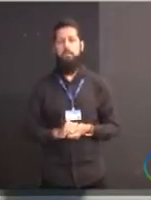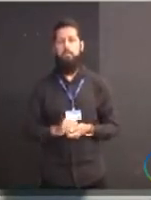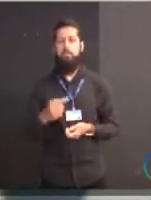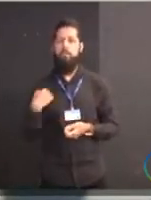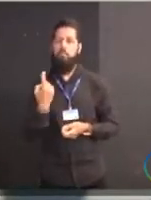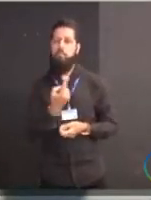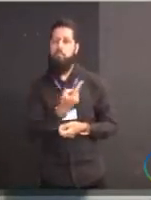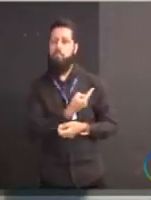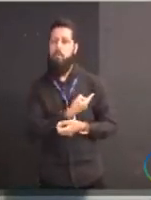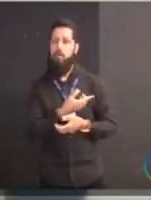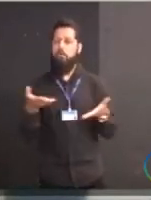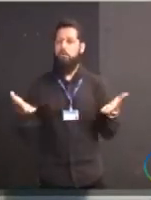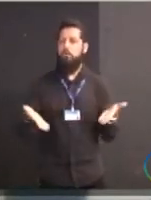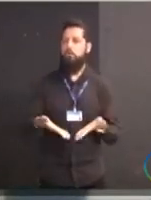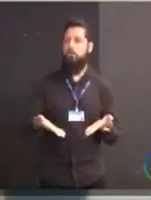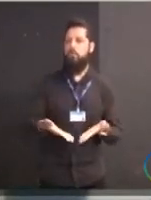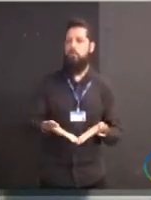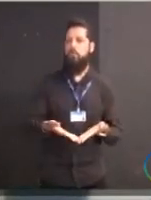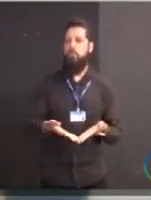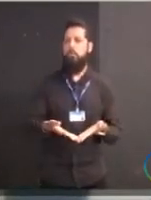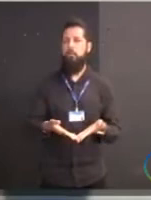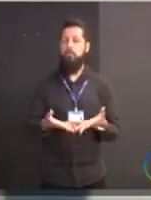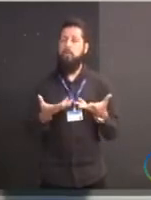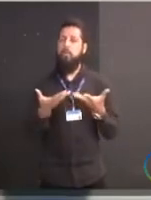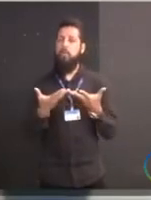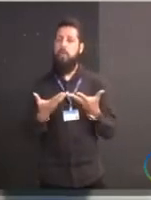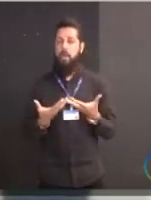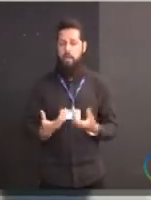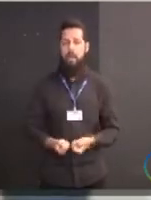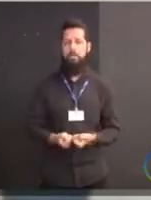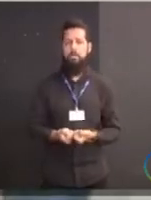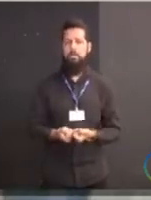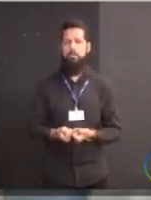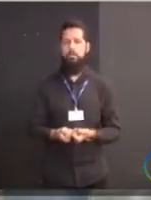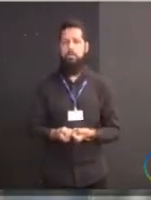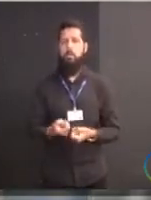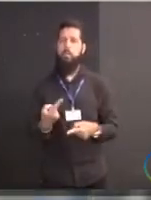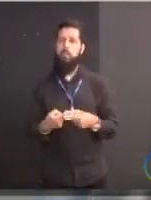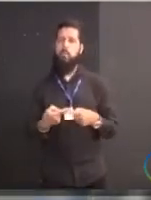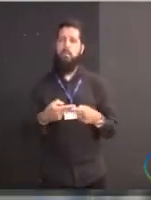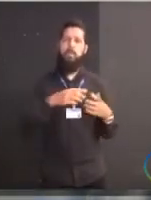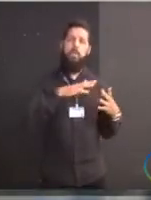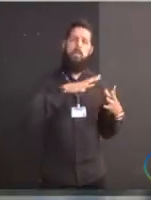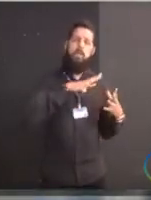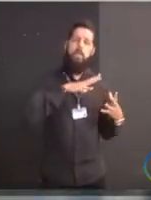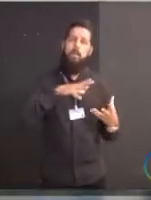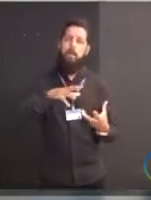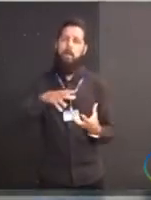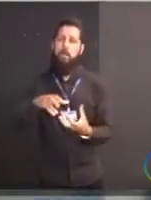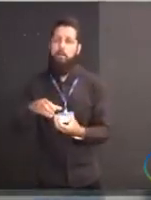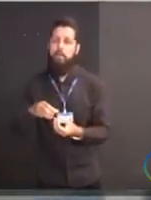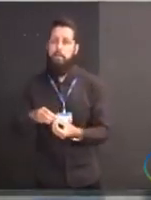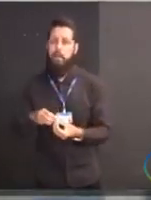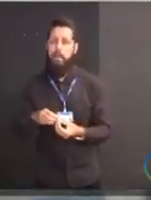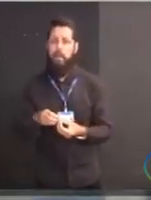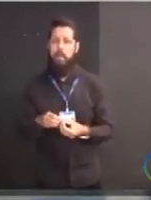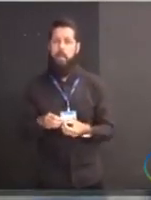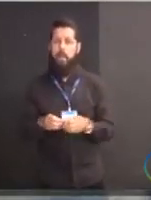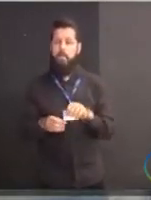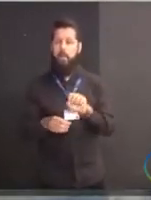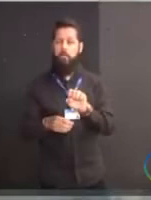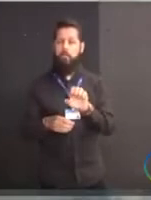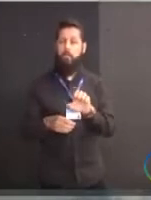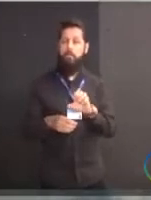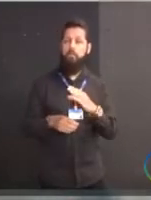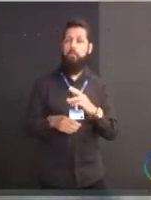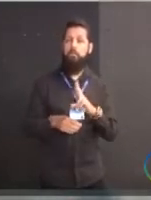mesmo encantados com essa definição, porque a verdade é essa mesmo. Desde meados do século passado, temos